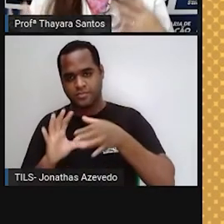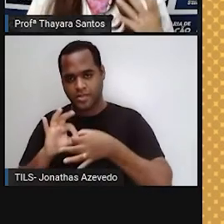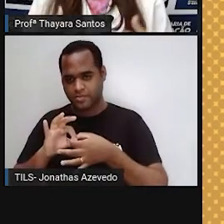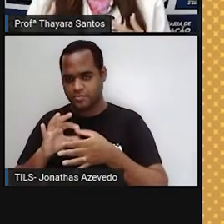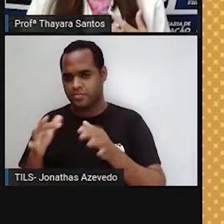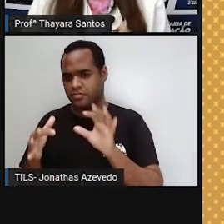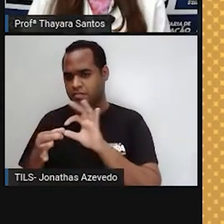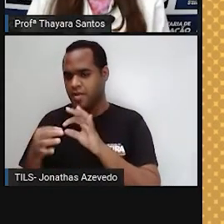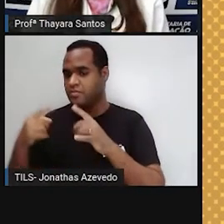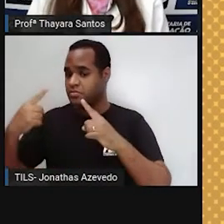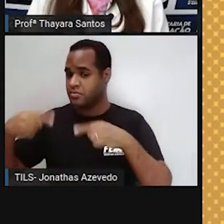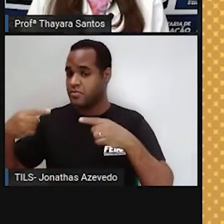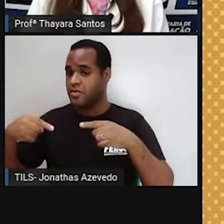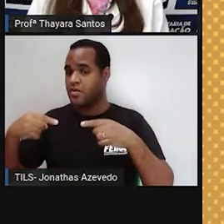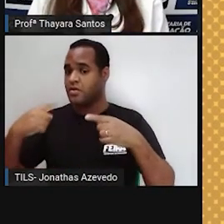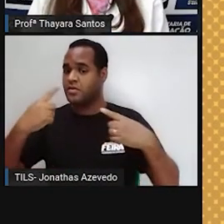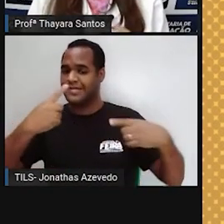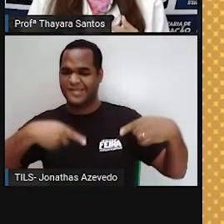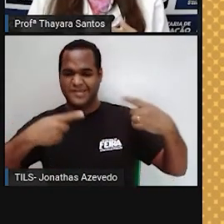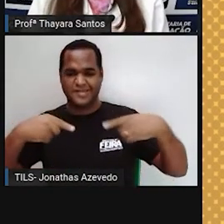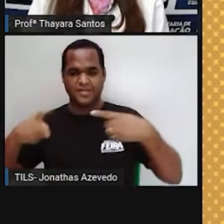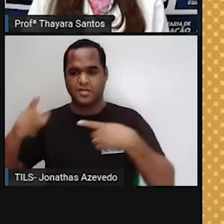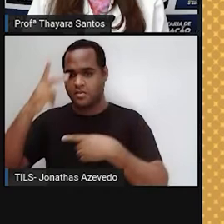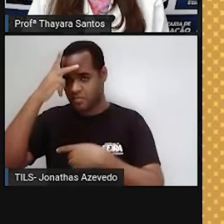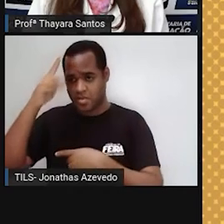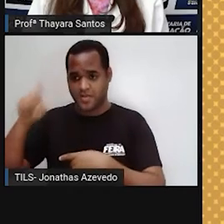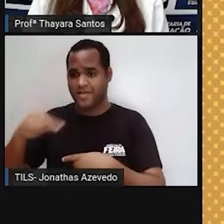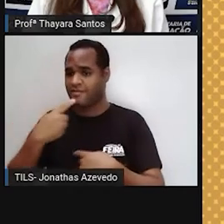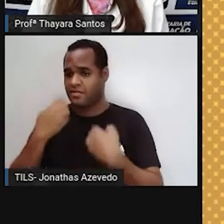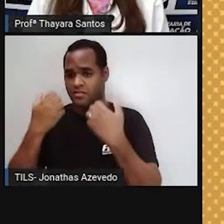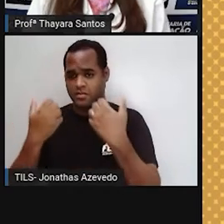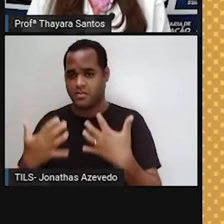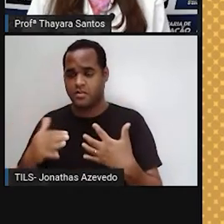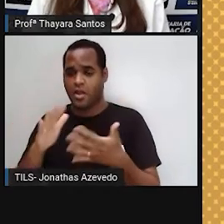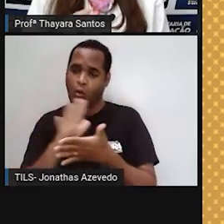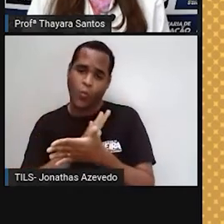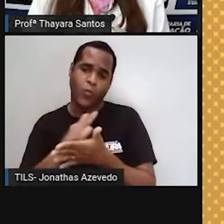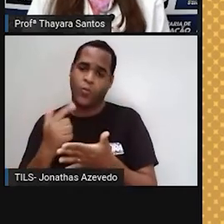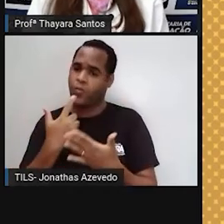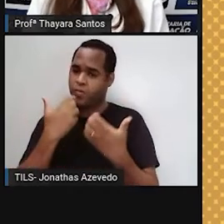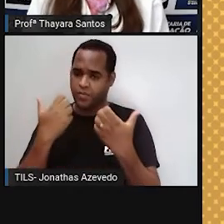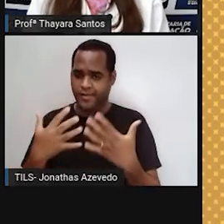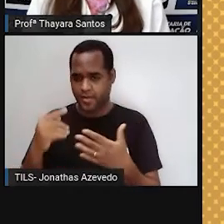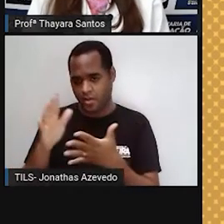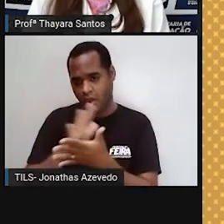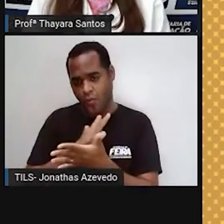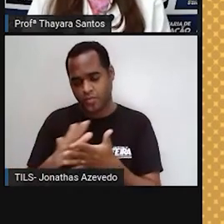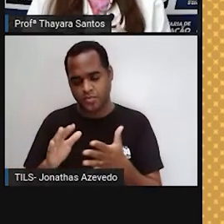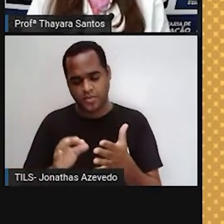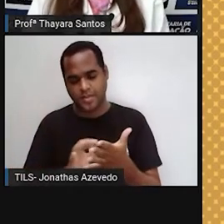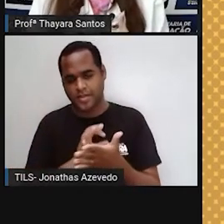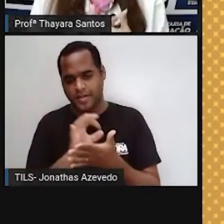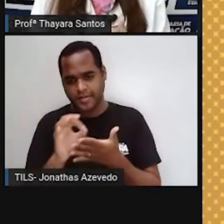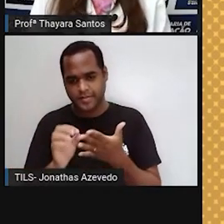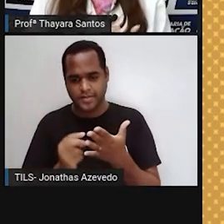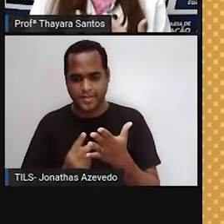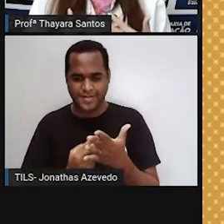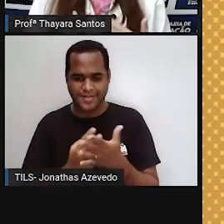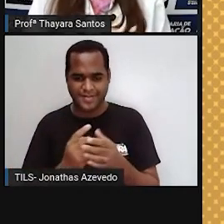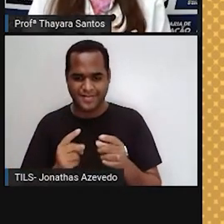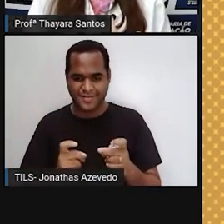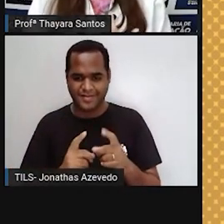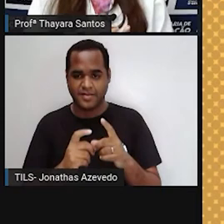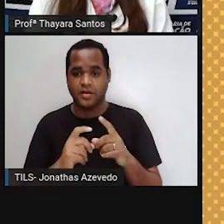uma discussão aí em torno da conjugação. Alguns autores consideram que em algumas espécies de bactérias existe um tipo de reprodução que